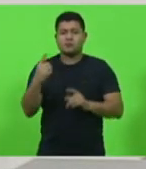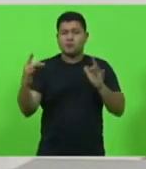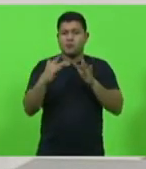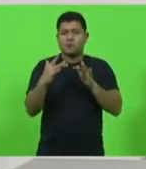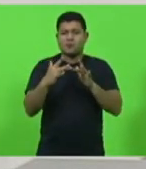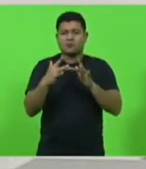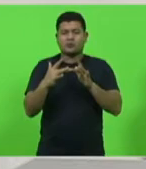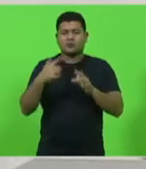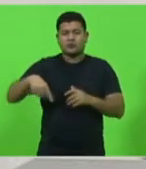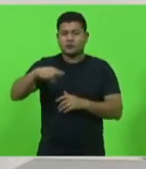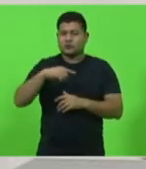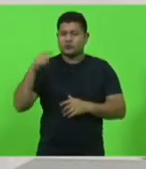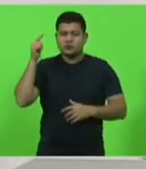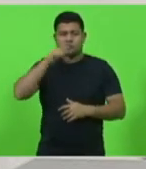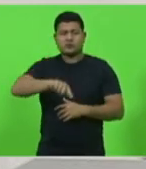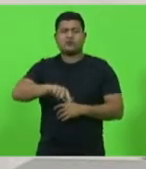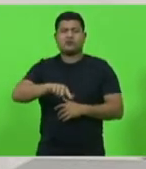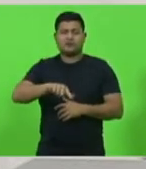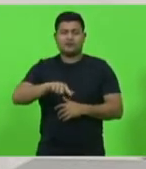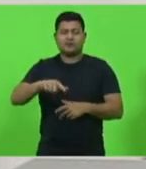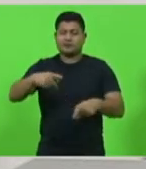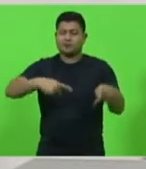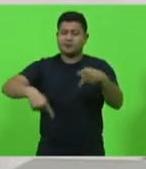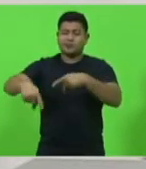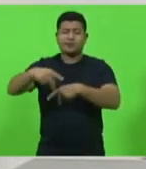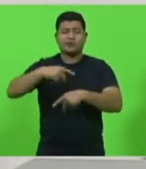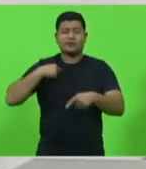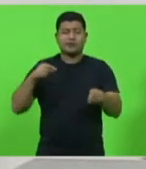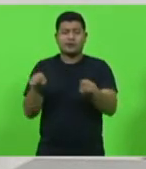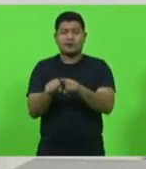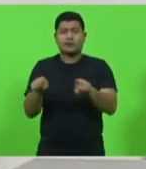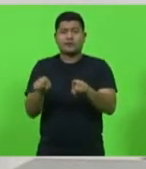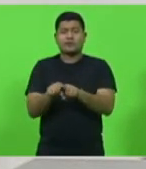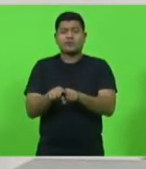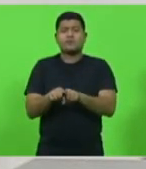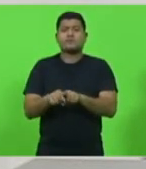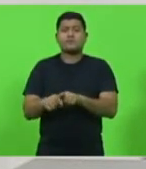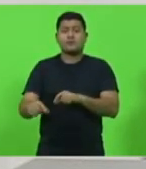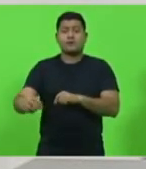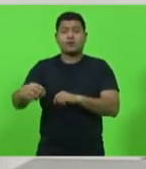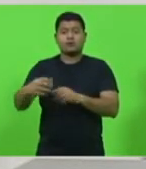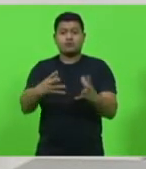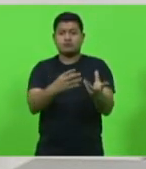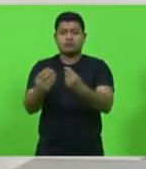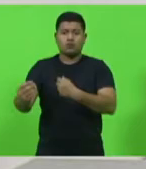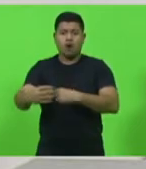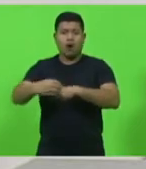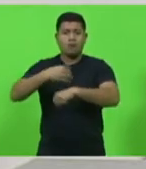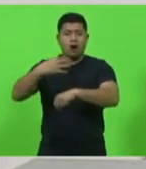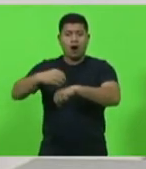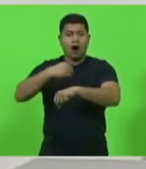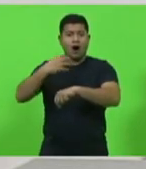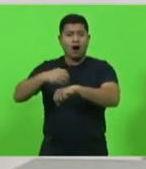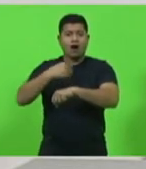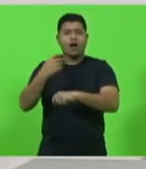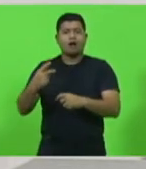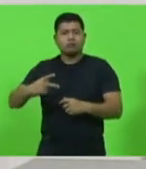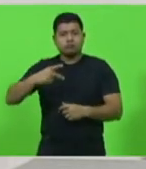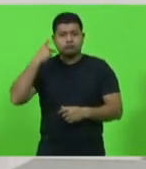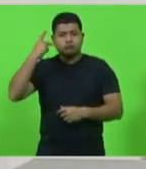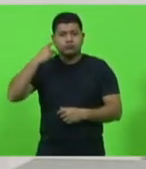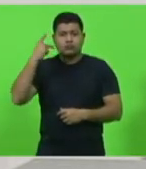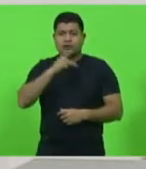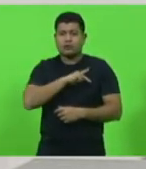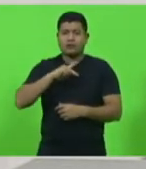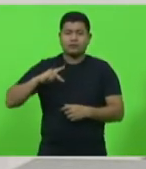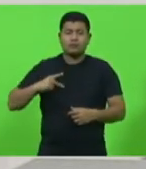das pessoas e também trabalhar e as sugestões que são dadas, né, de políticas públicas para